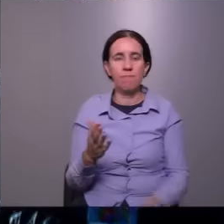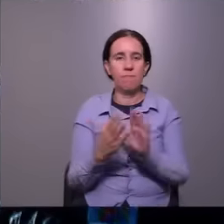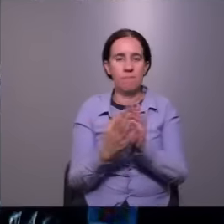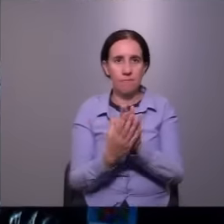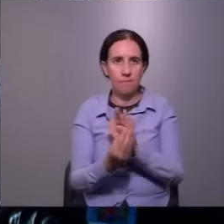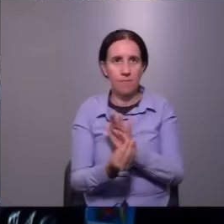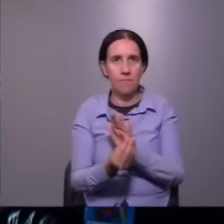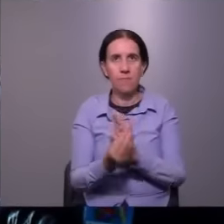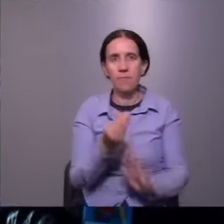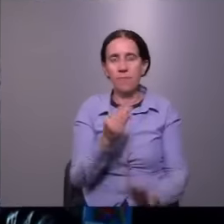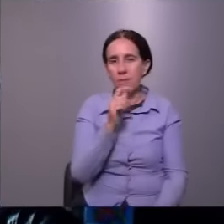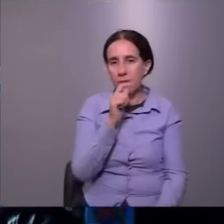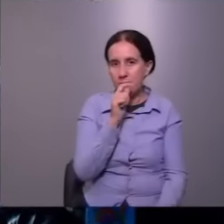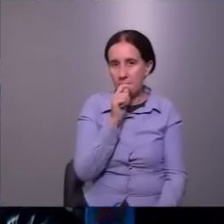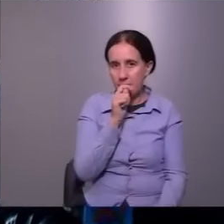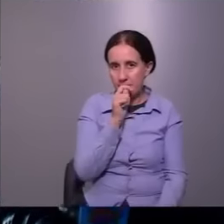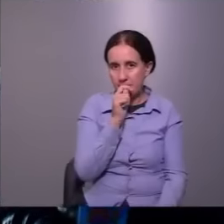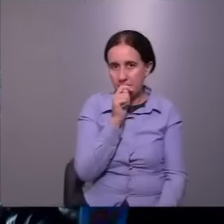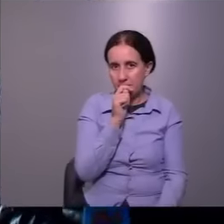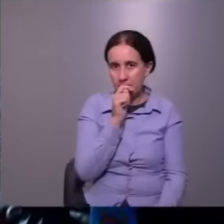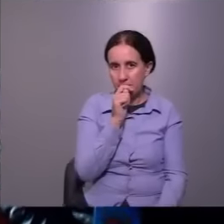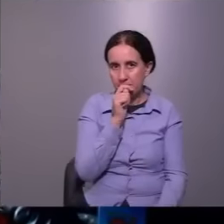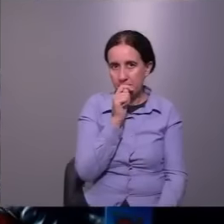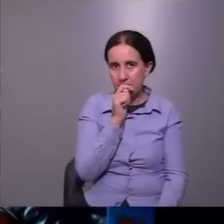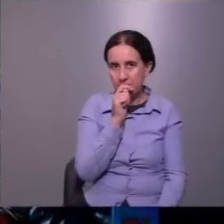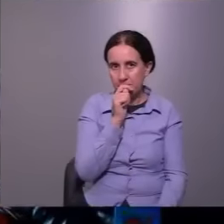os séculos dos